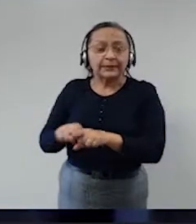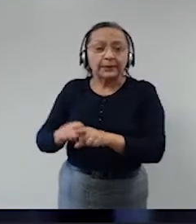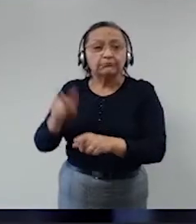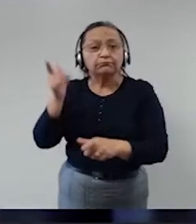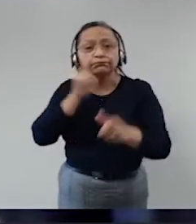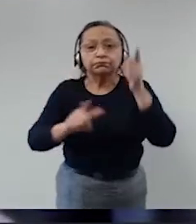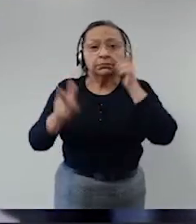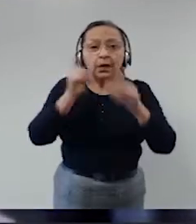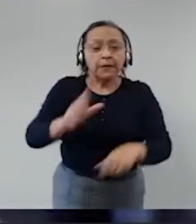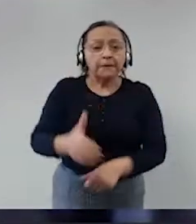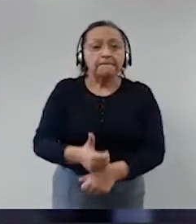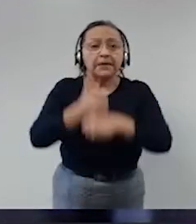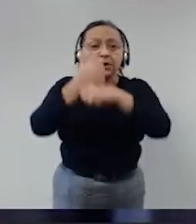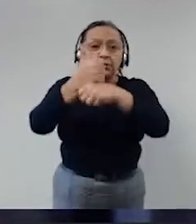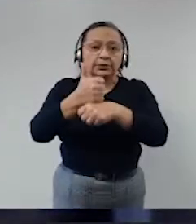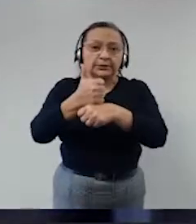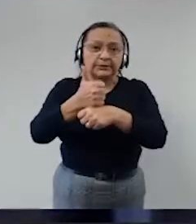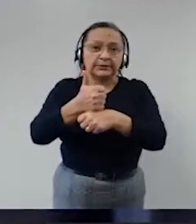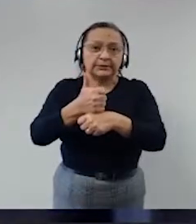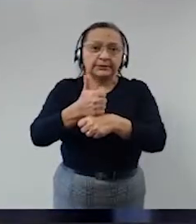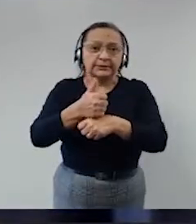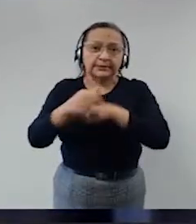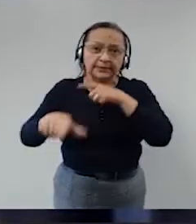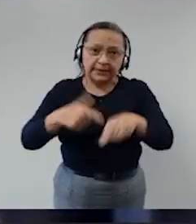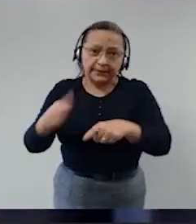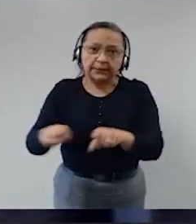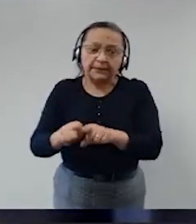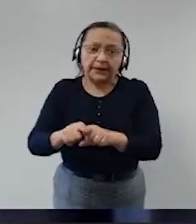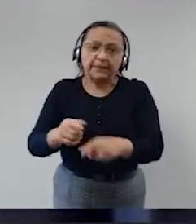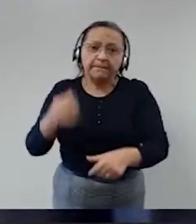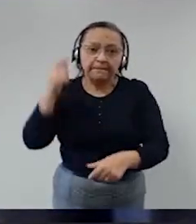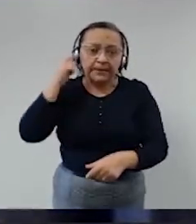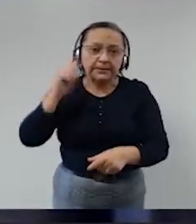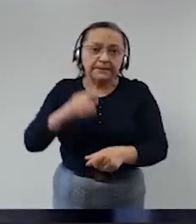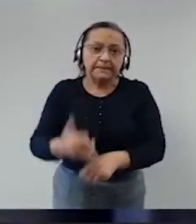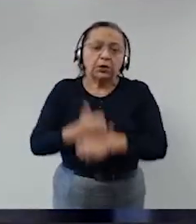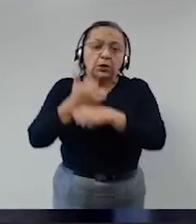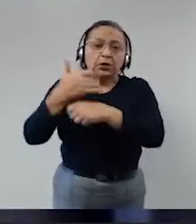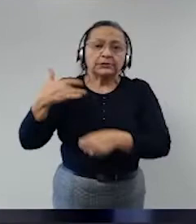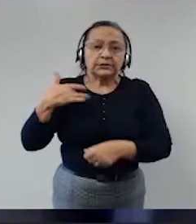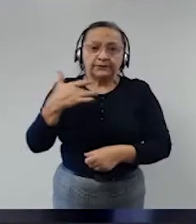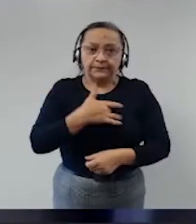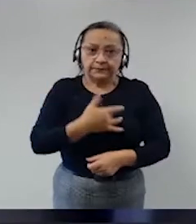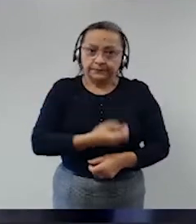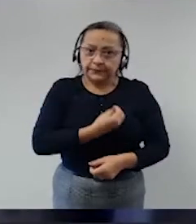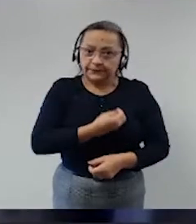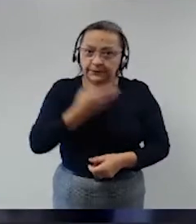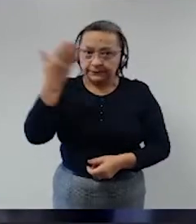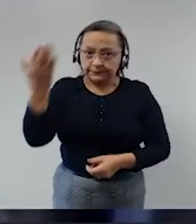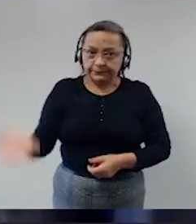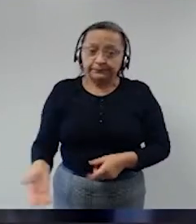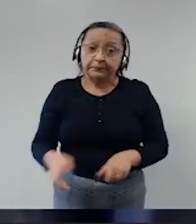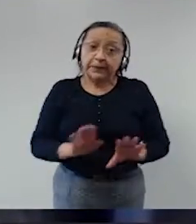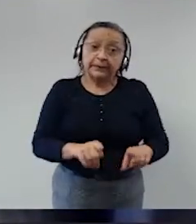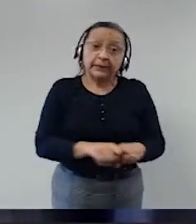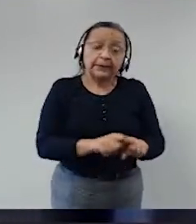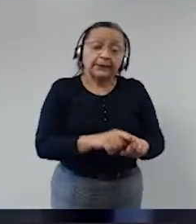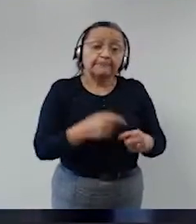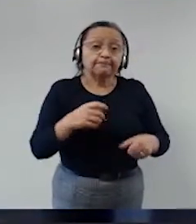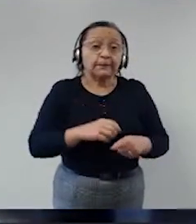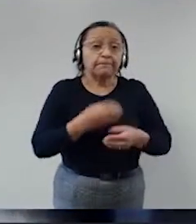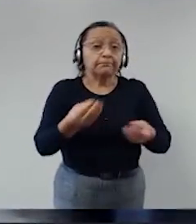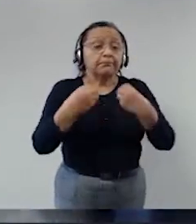de melhores condições de labor e de vida. Pois bem, meus amigos, o fato que cria enorme preocupação, senhores, é